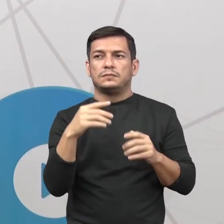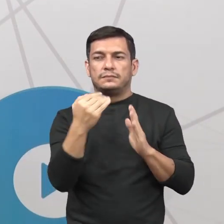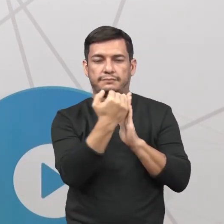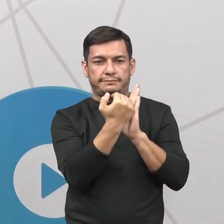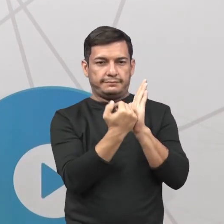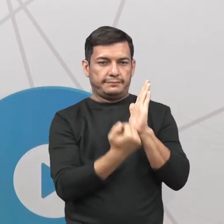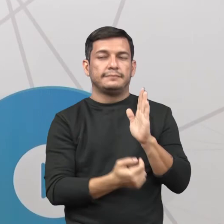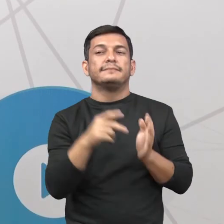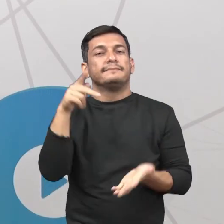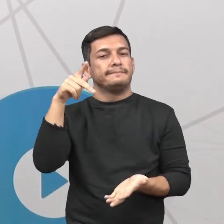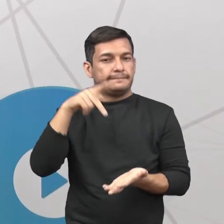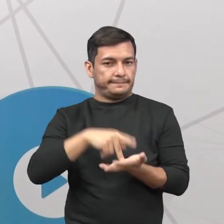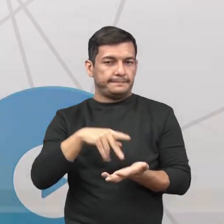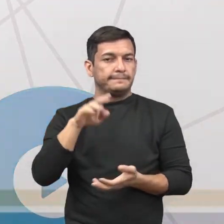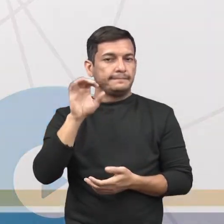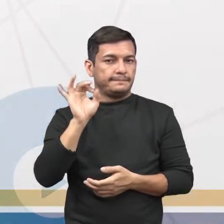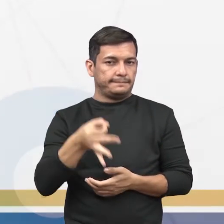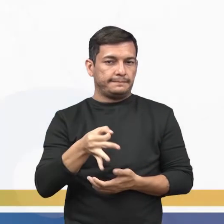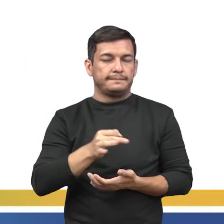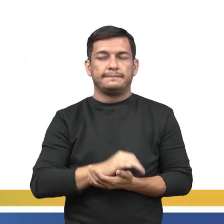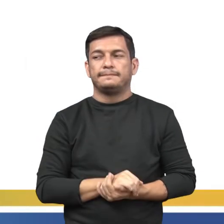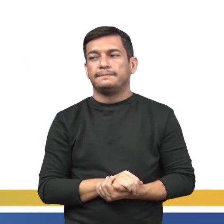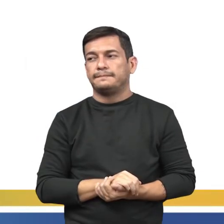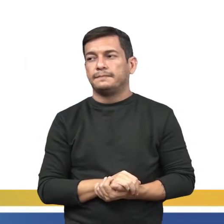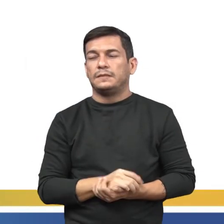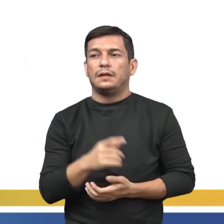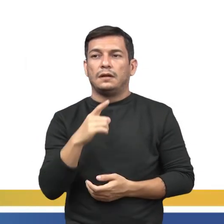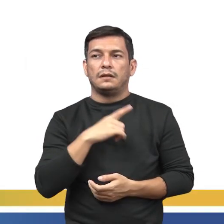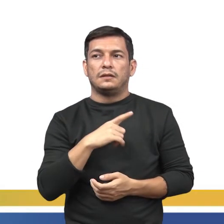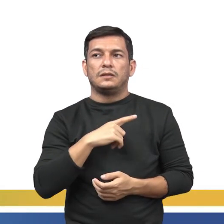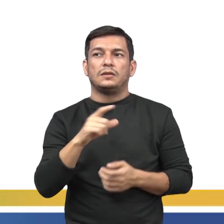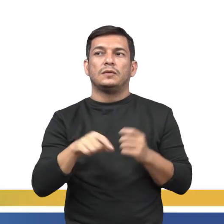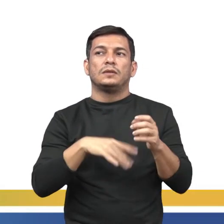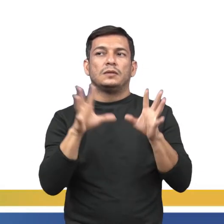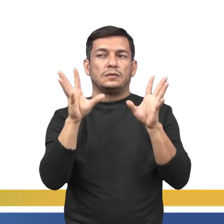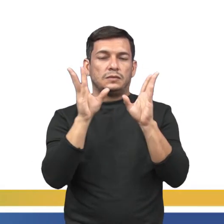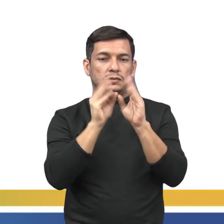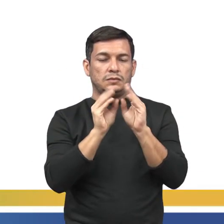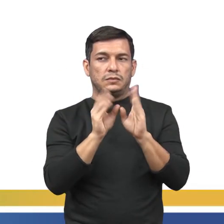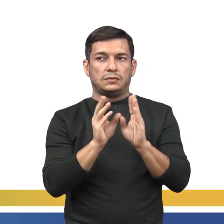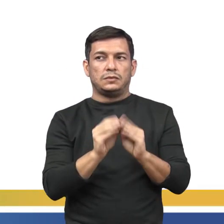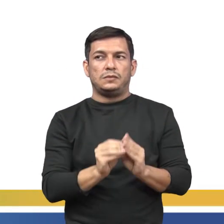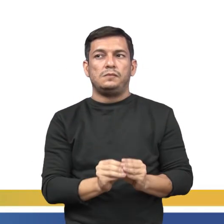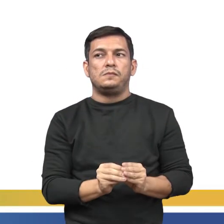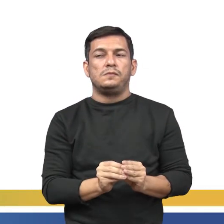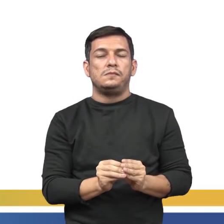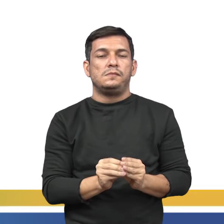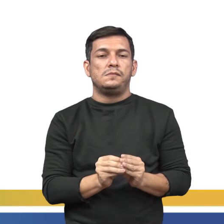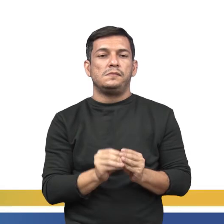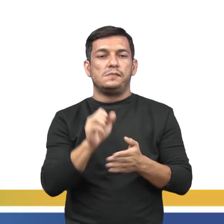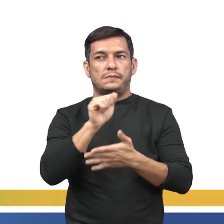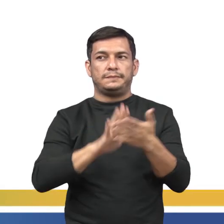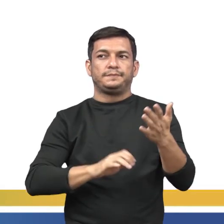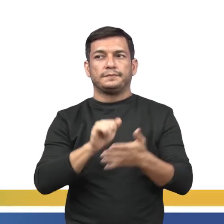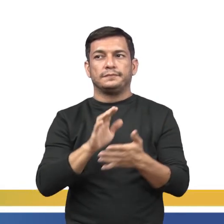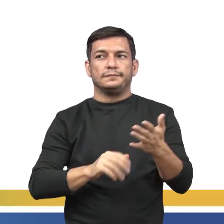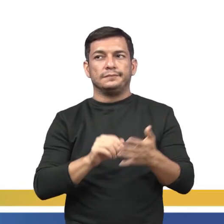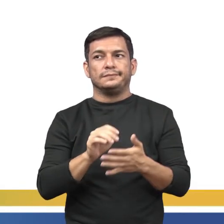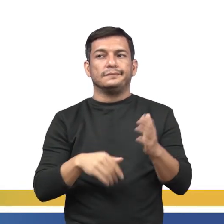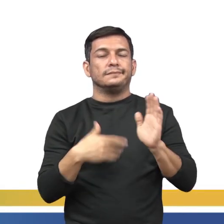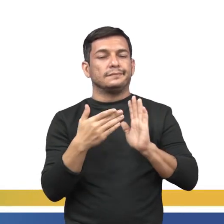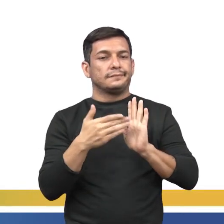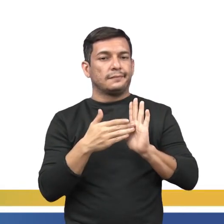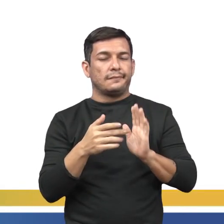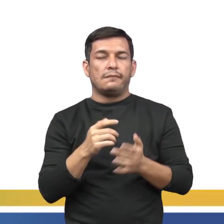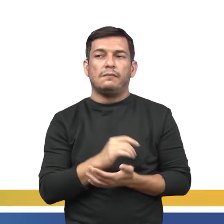circulação. Então, todas as proposições estão corretas. Aí tem um breve resumo